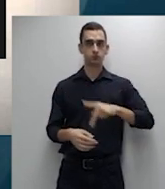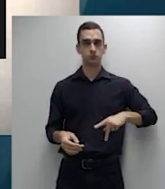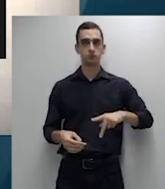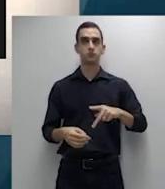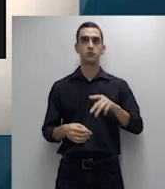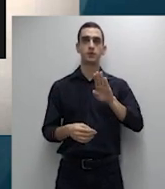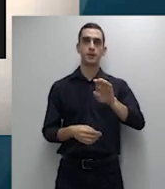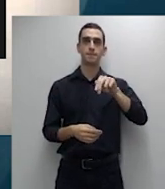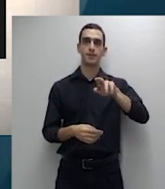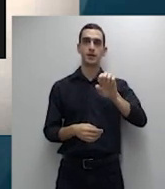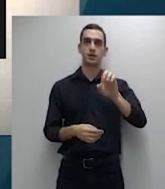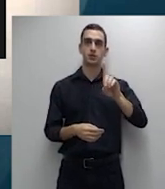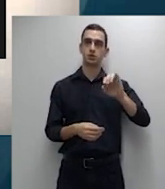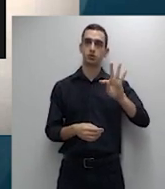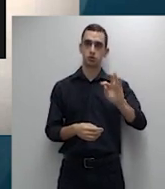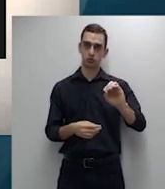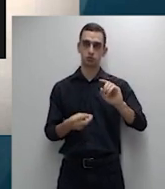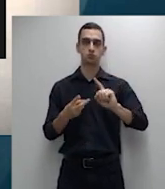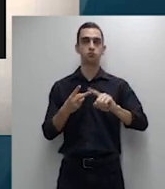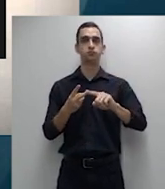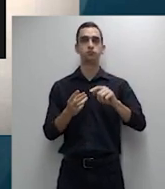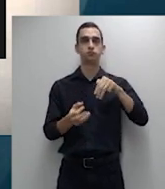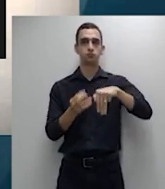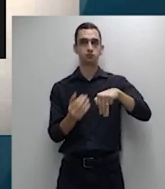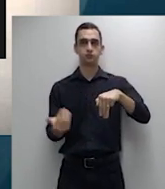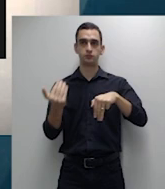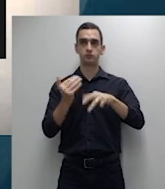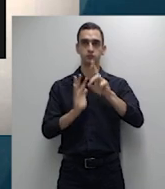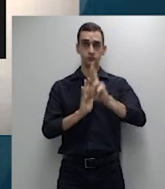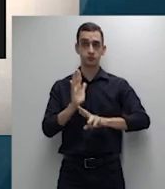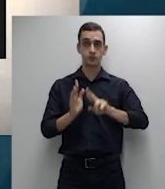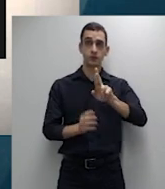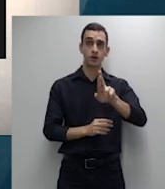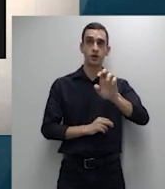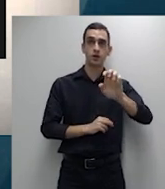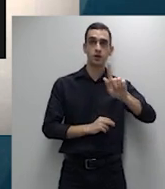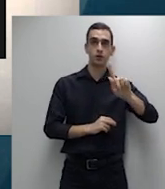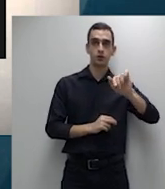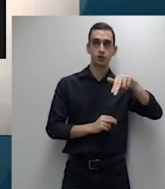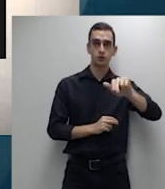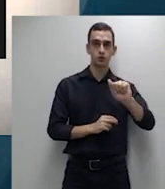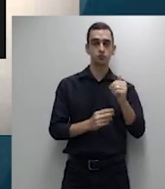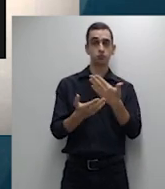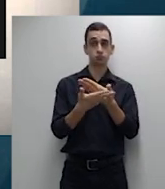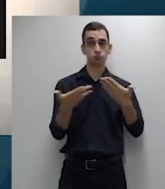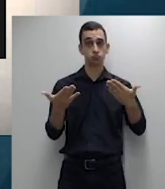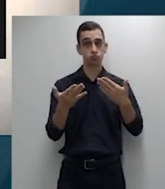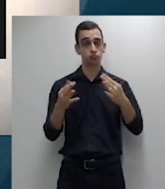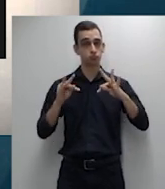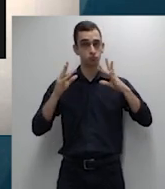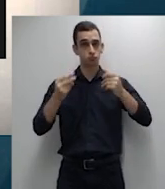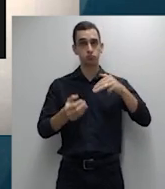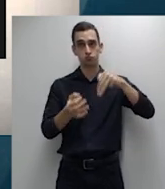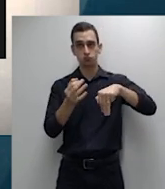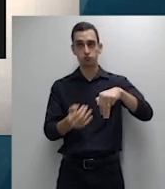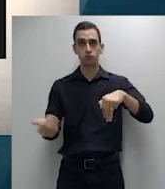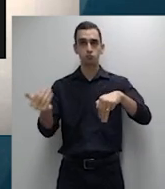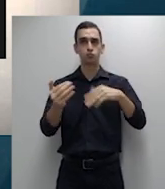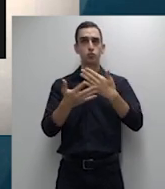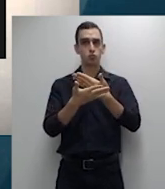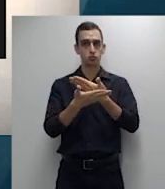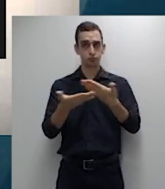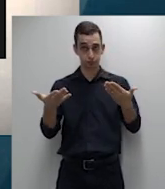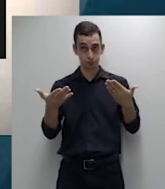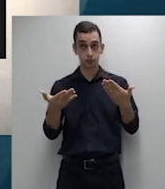Gonçalves benefícios a relatora ministra Regina Helena Costa e mais excelentíssimo integrante da só olhando a primeira turma